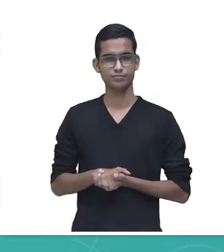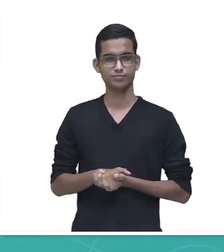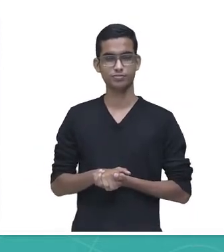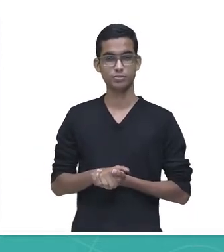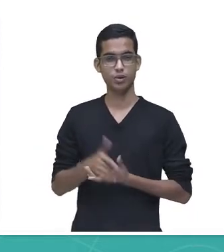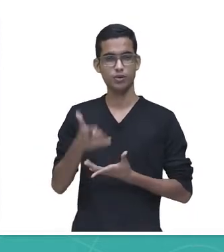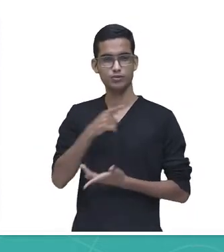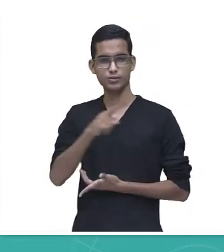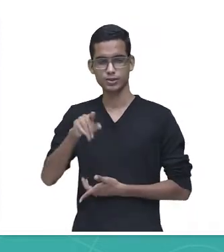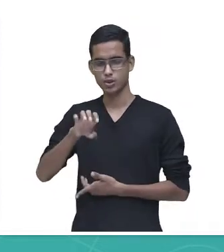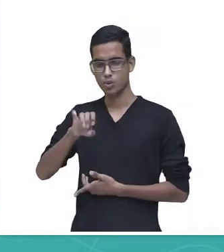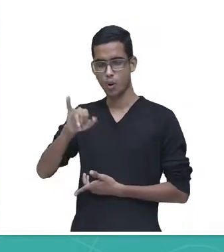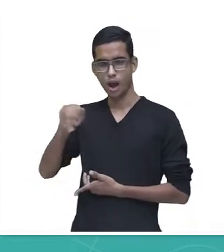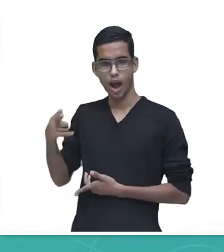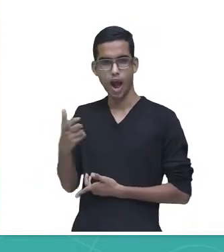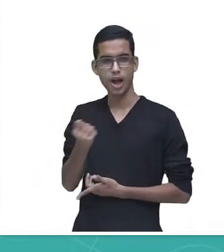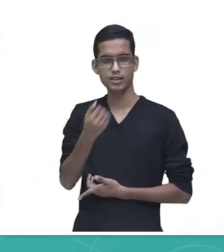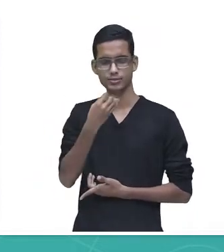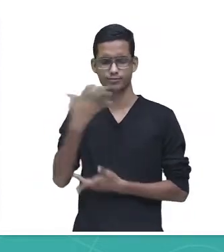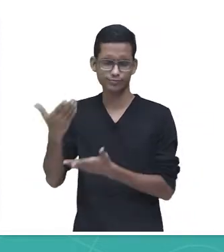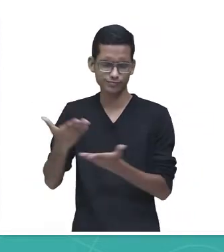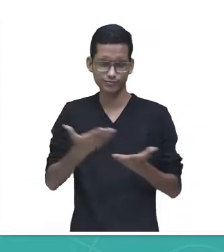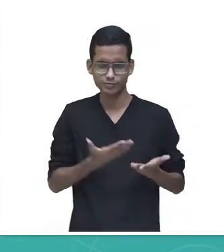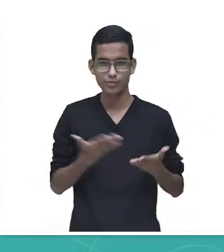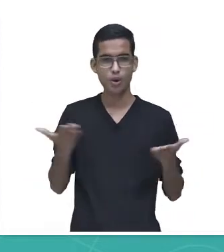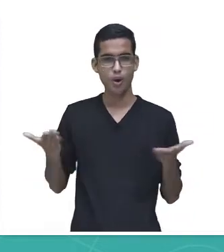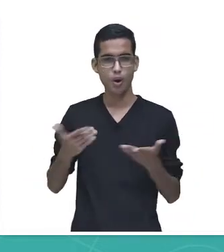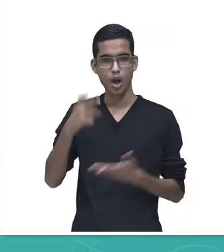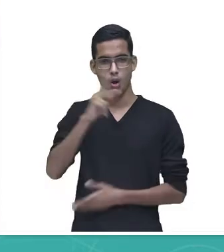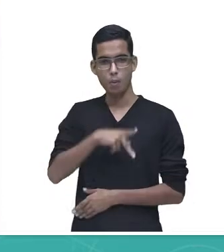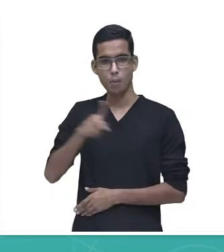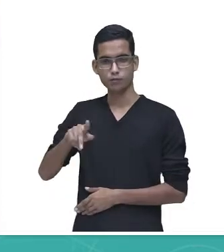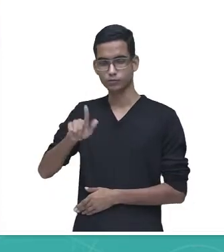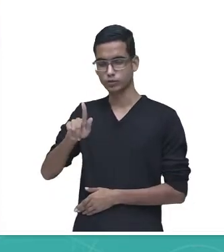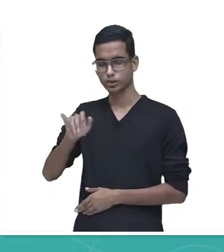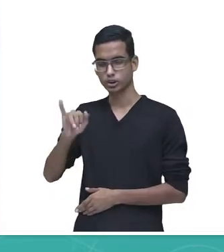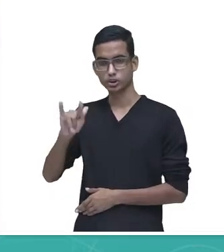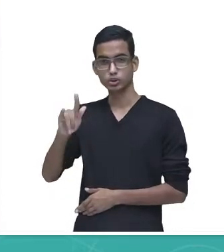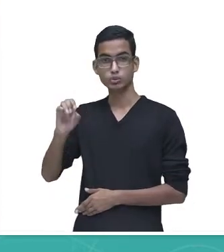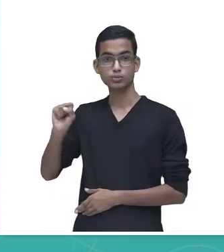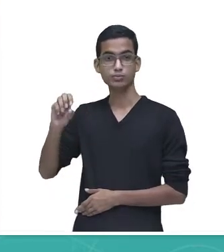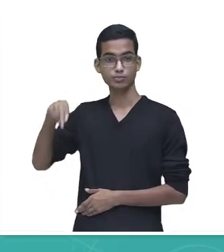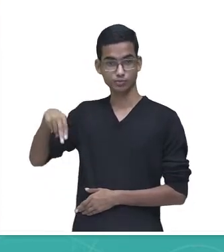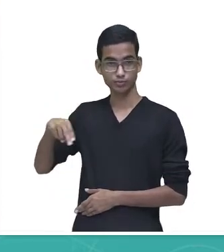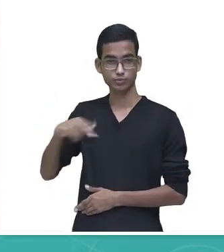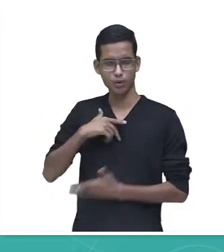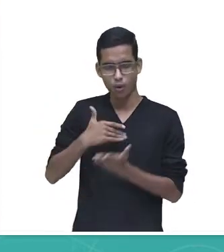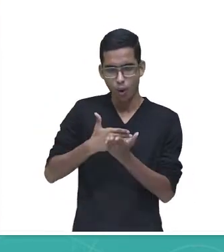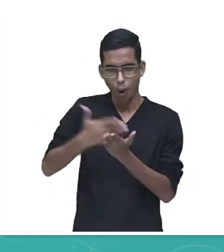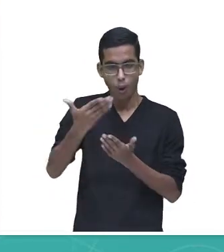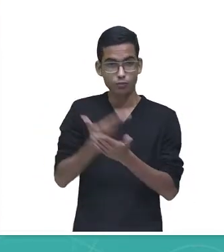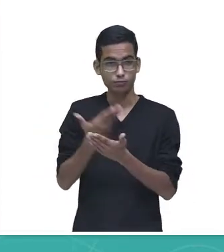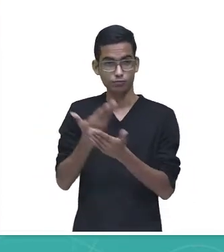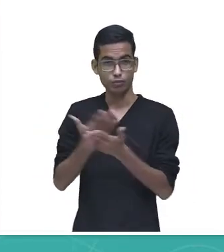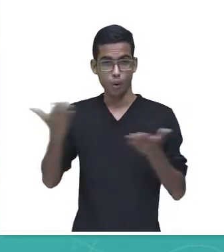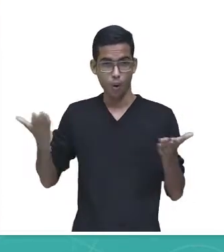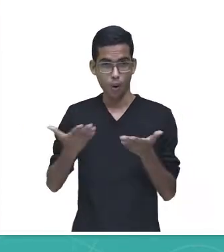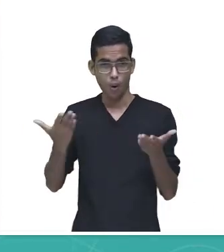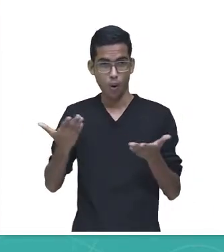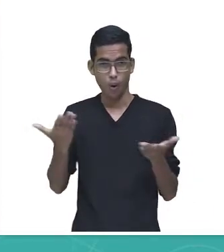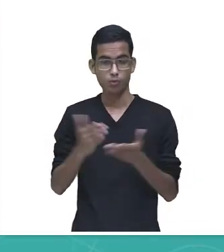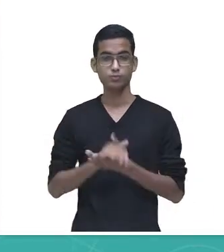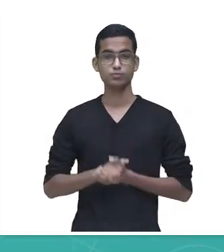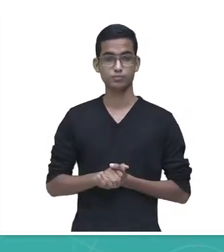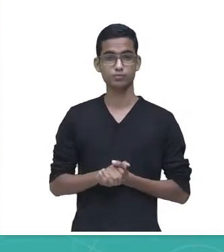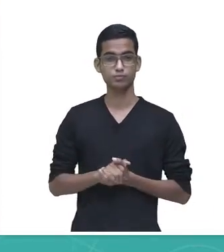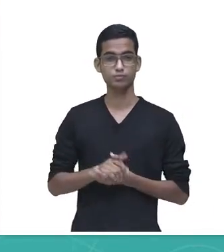seja muito bem-vindo, muito bem-vinda. Eu sou o professor Gilson Dias e vamos iniciar mais uma aula do nosso componente